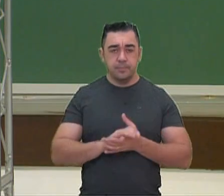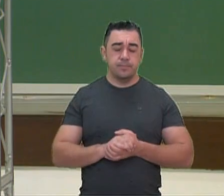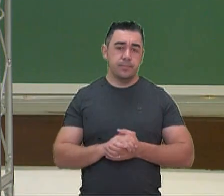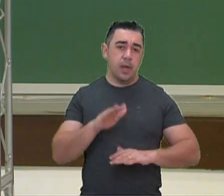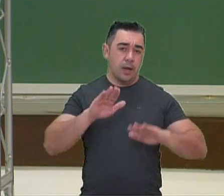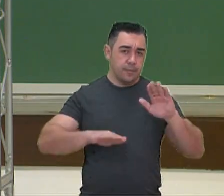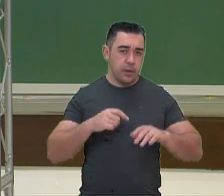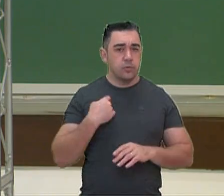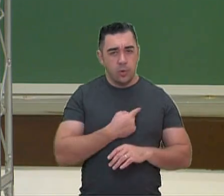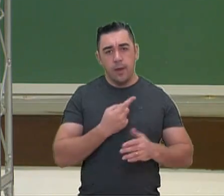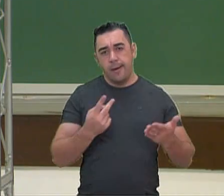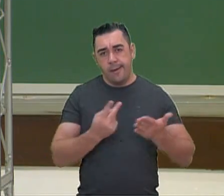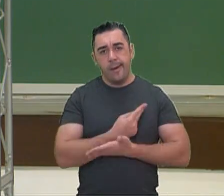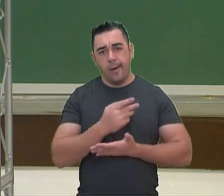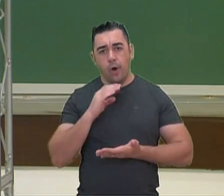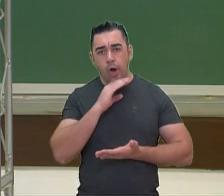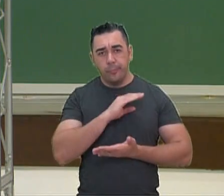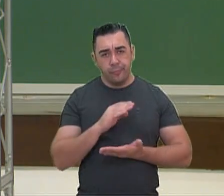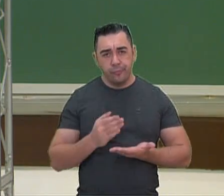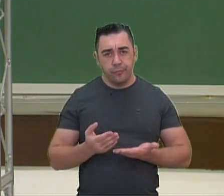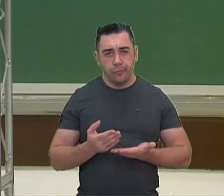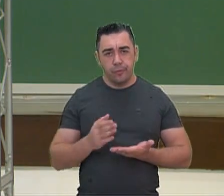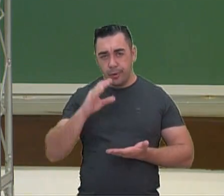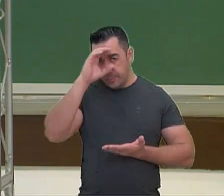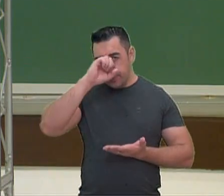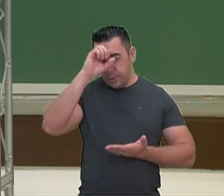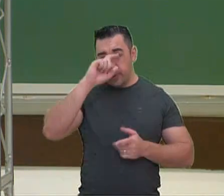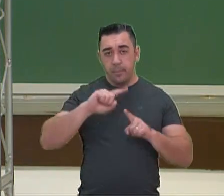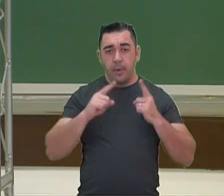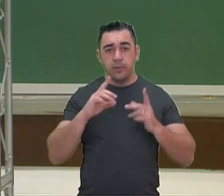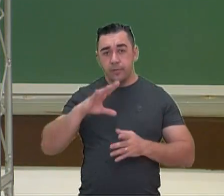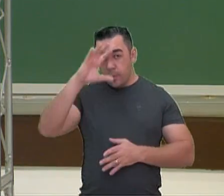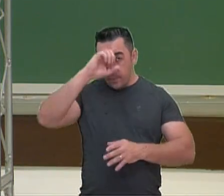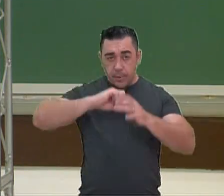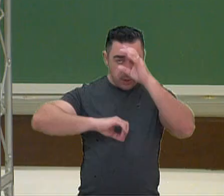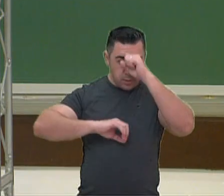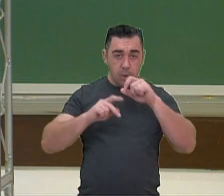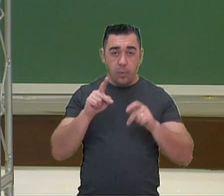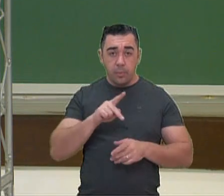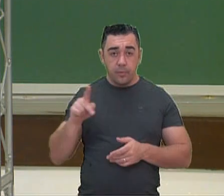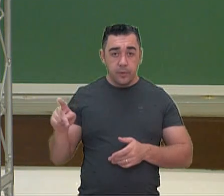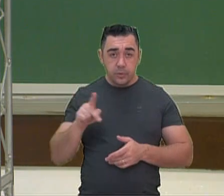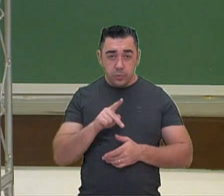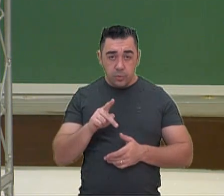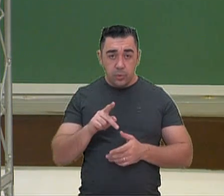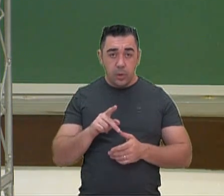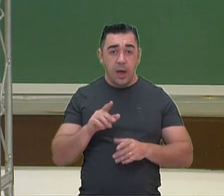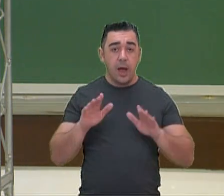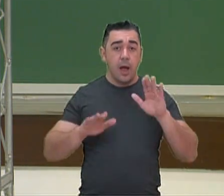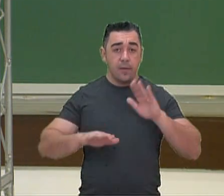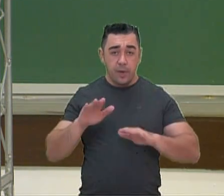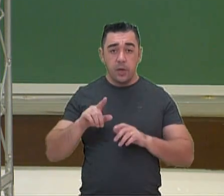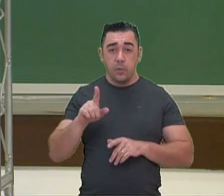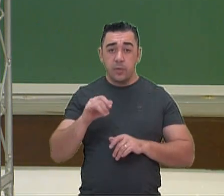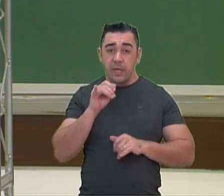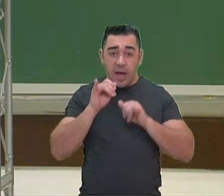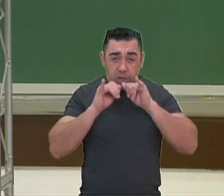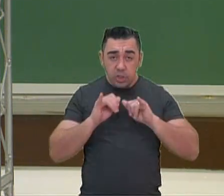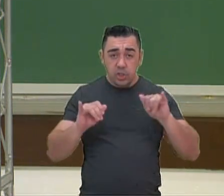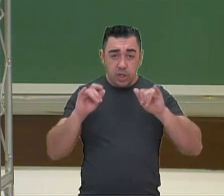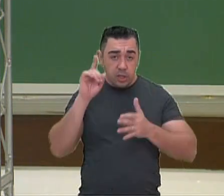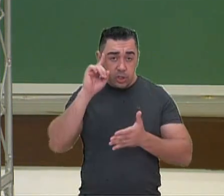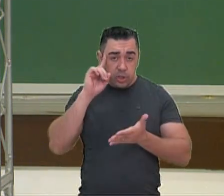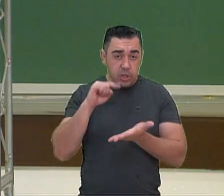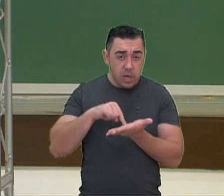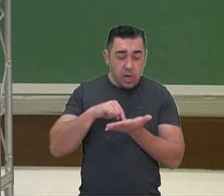errar, óbvio, porque estamos aprendendo, e vamos entender a orientação do professor. No diário não tem nada disso.